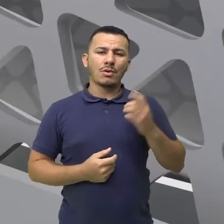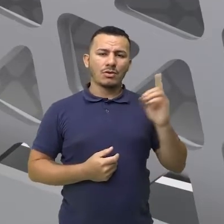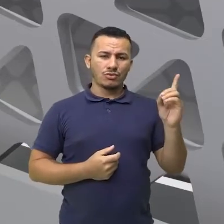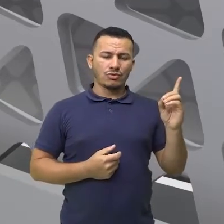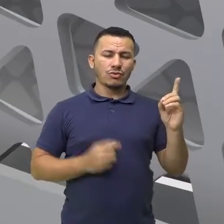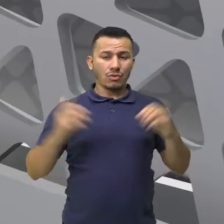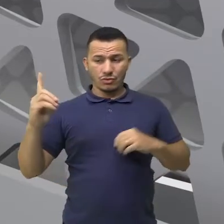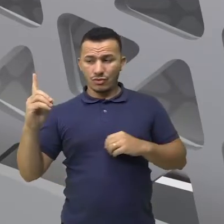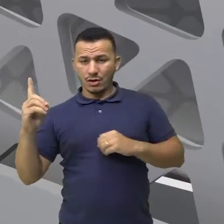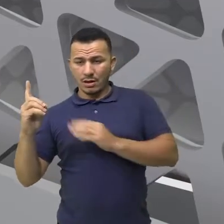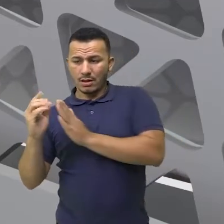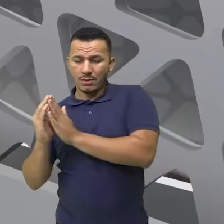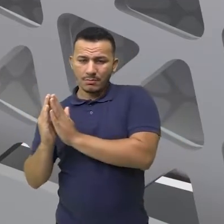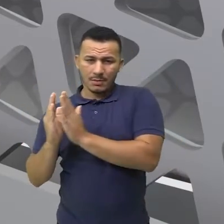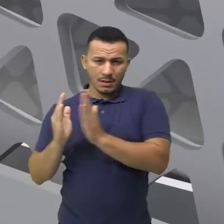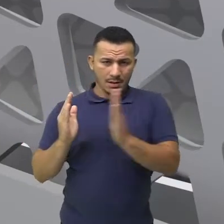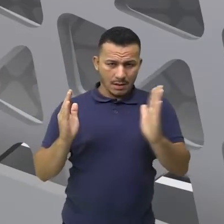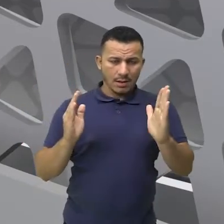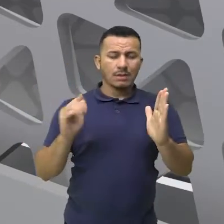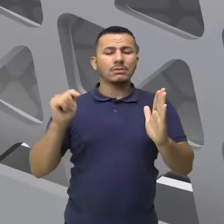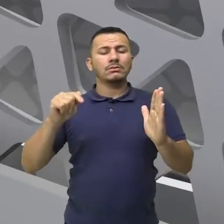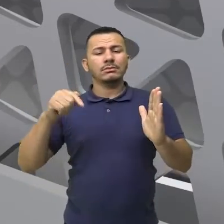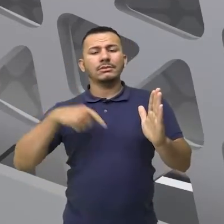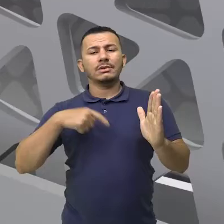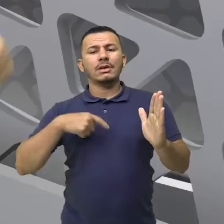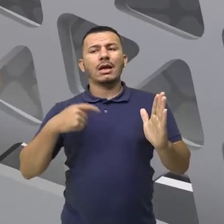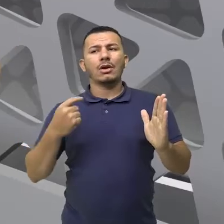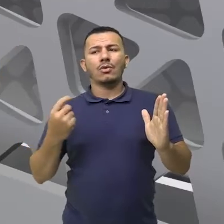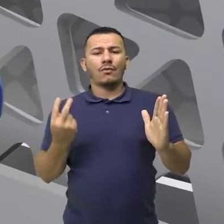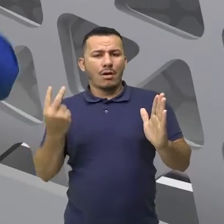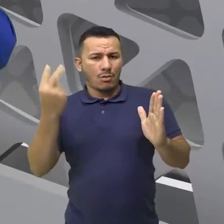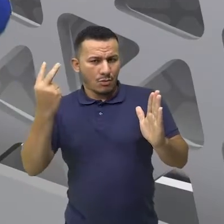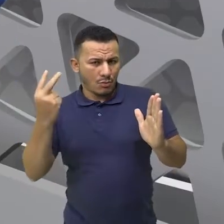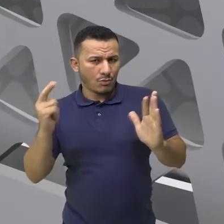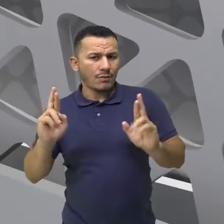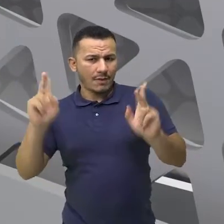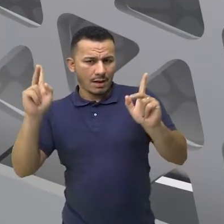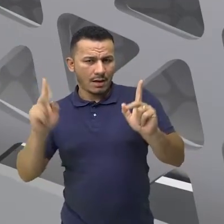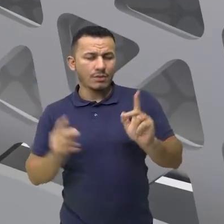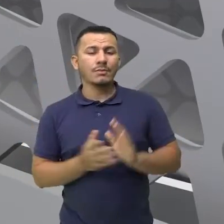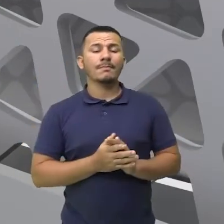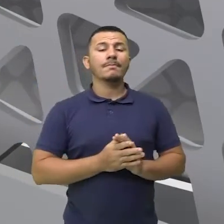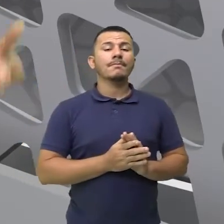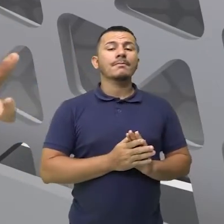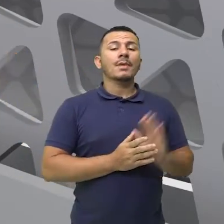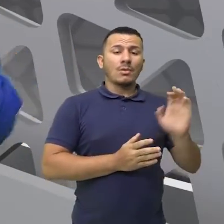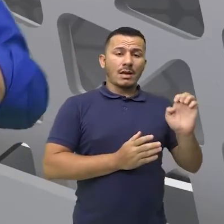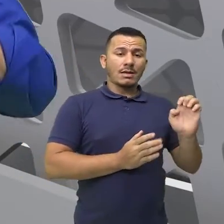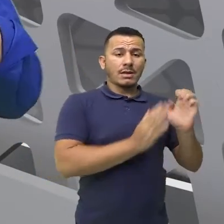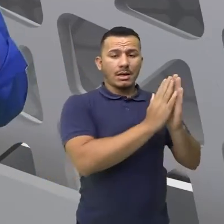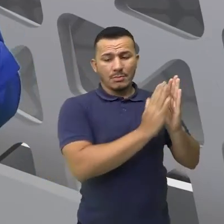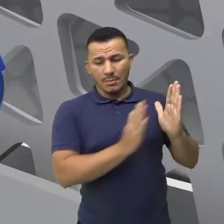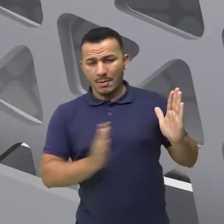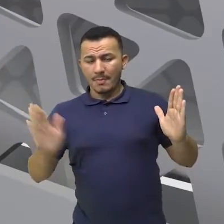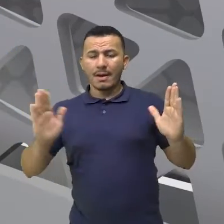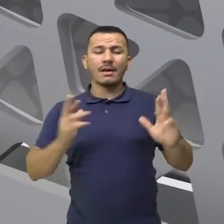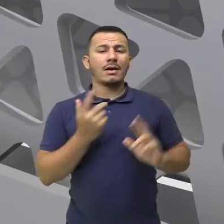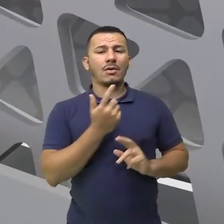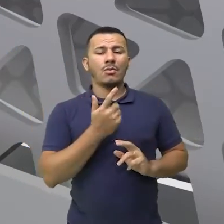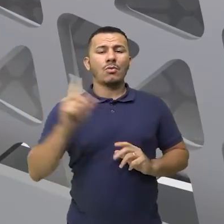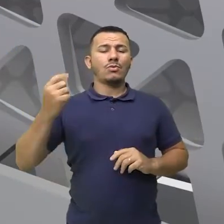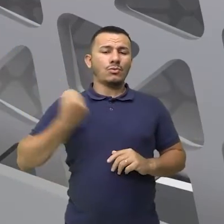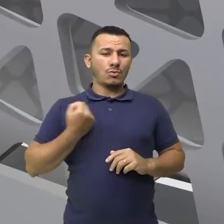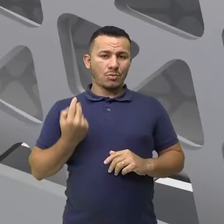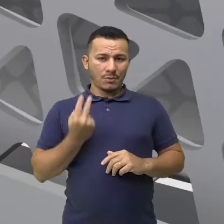da direita, eles são um determinado valor e Os que estão na esquerda são